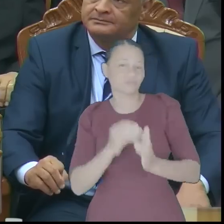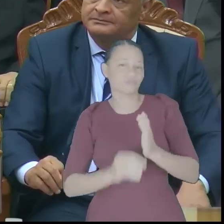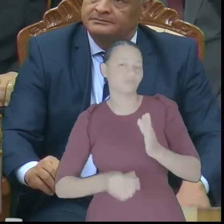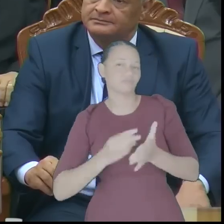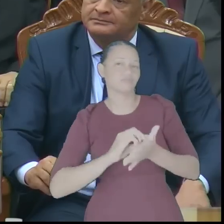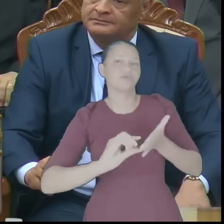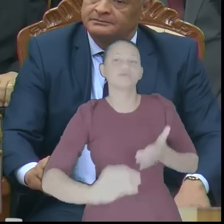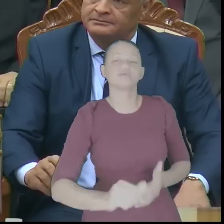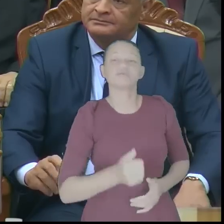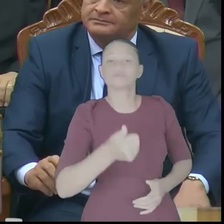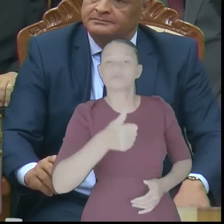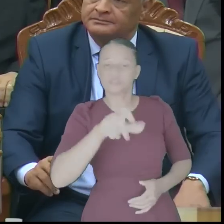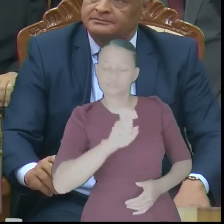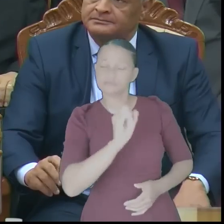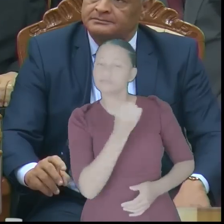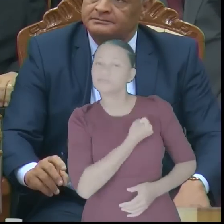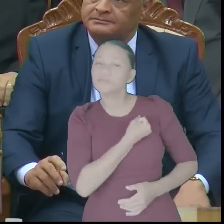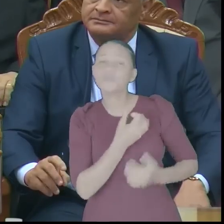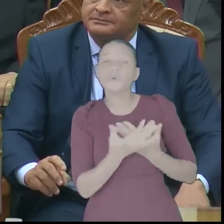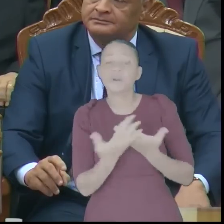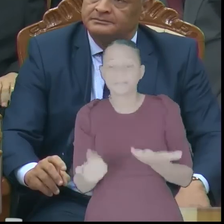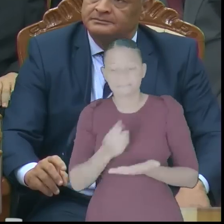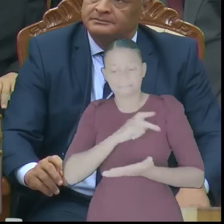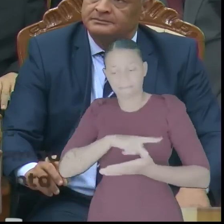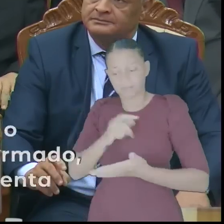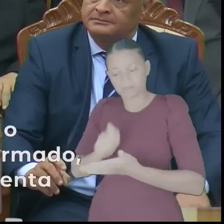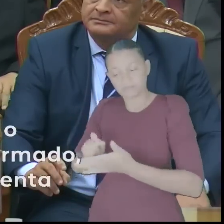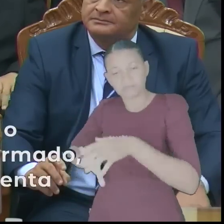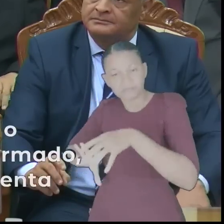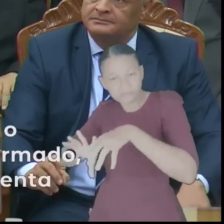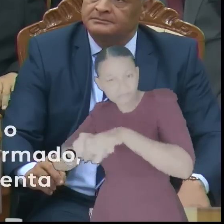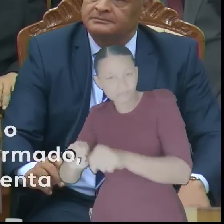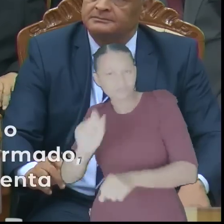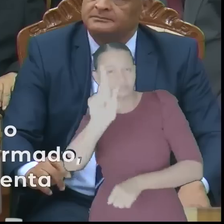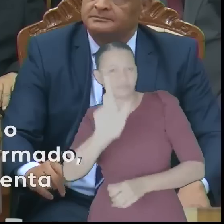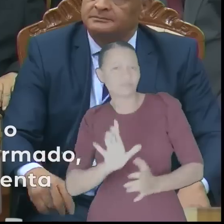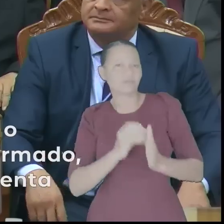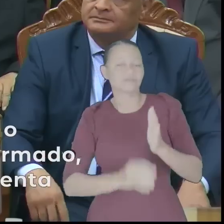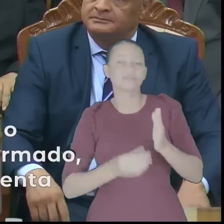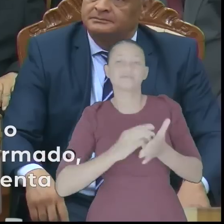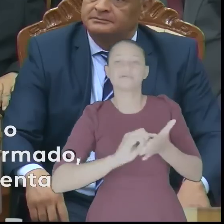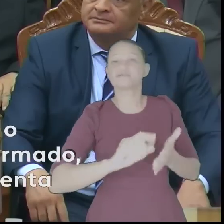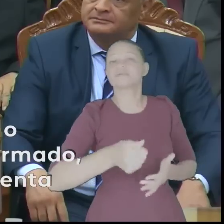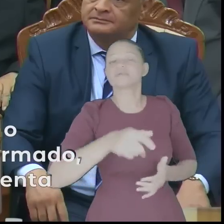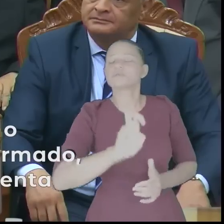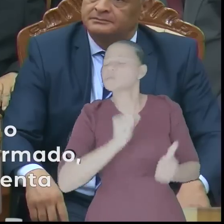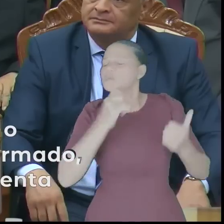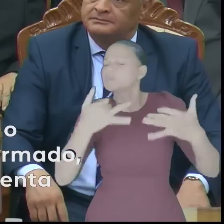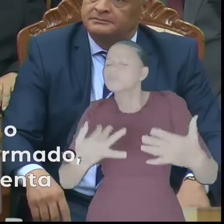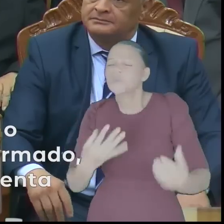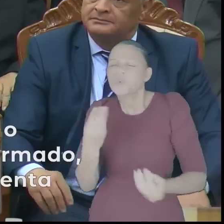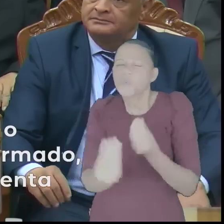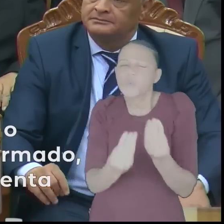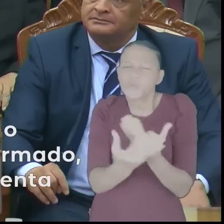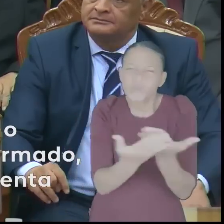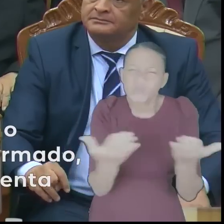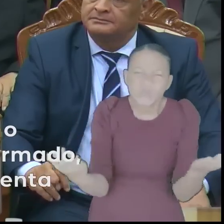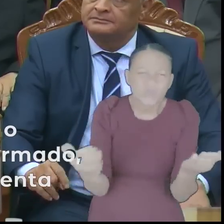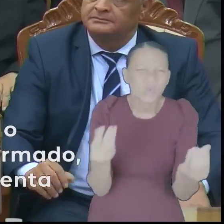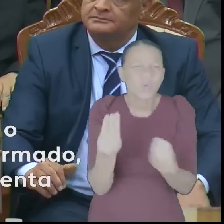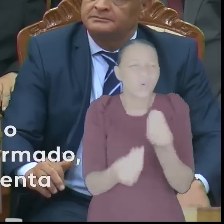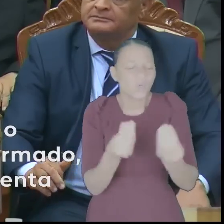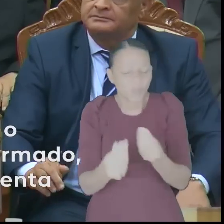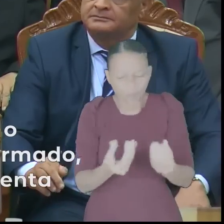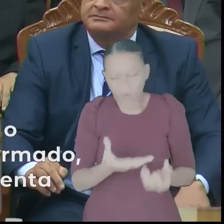verso de número 15... Paulo escrevendo aos Gálatas, no capítulo 13, verso 15, Paulo diz assim: como homem falo, se